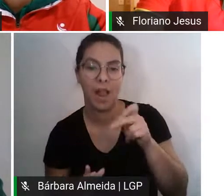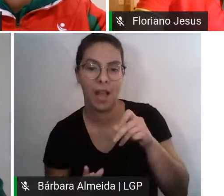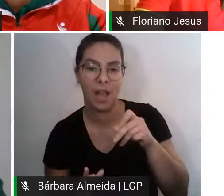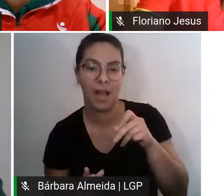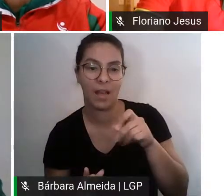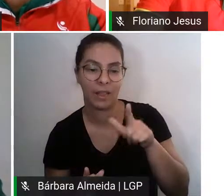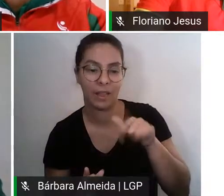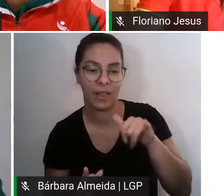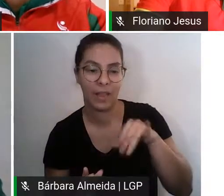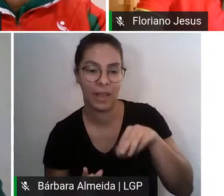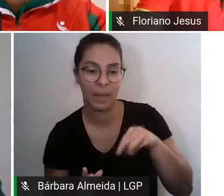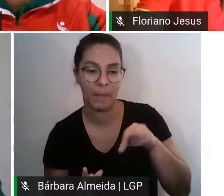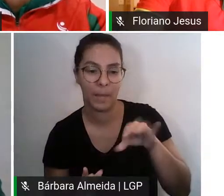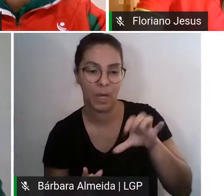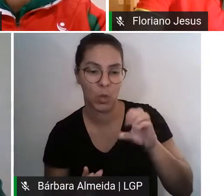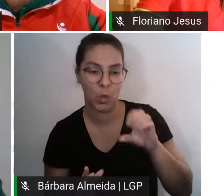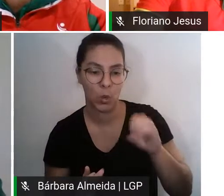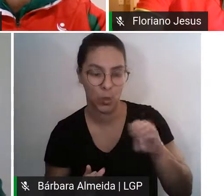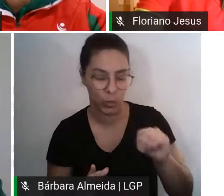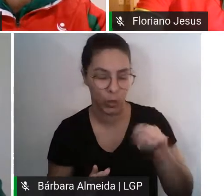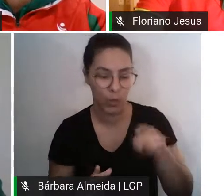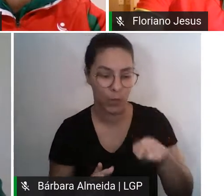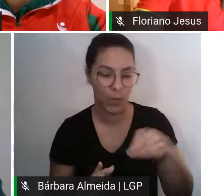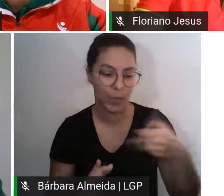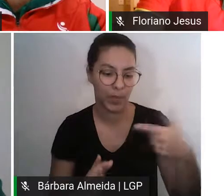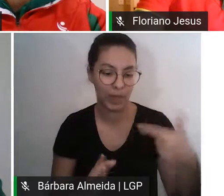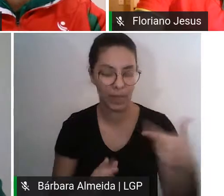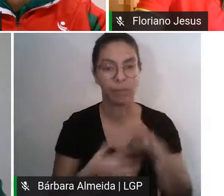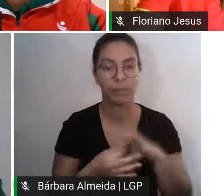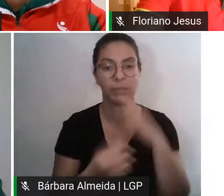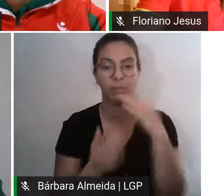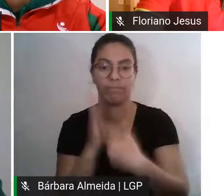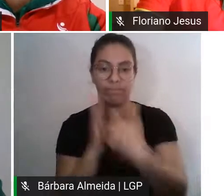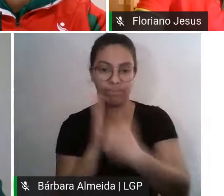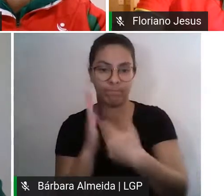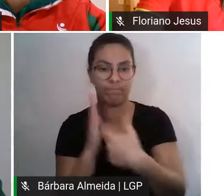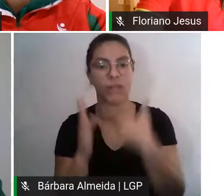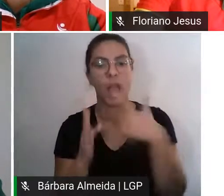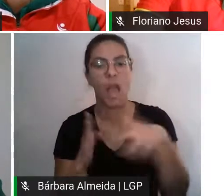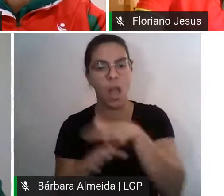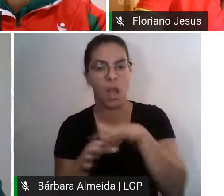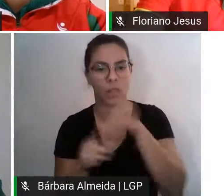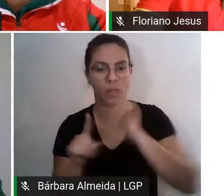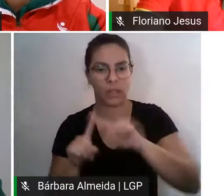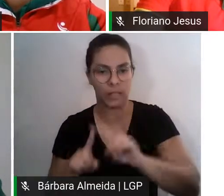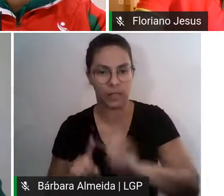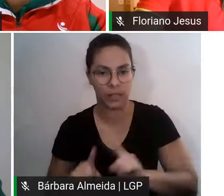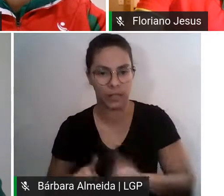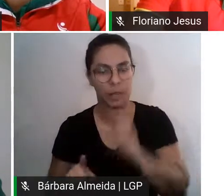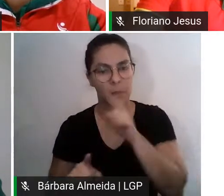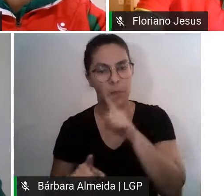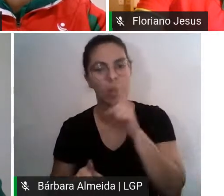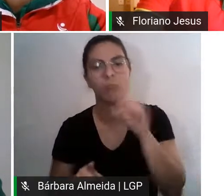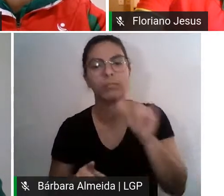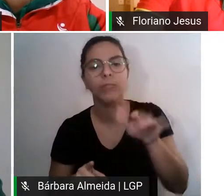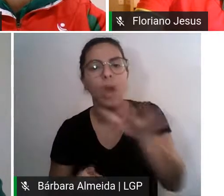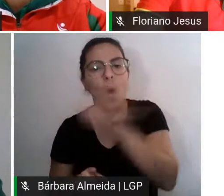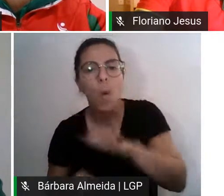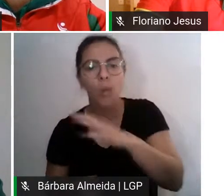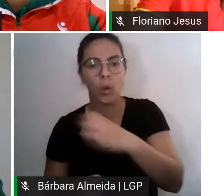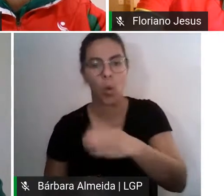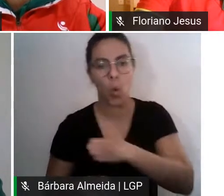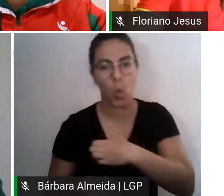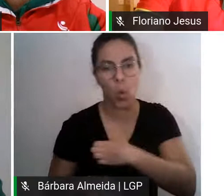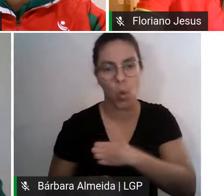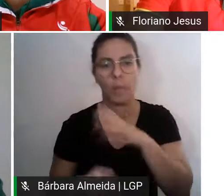inclusão desportiva, onde qualquer um de nós poderá saber onde é possível praticar, em que clubes é possível